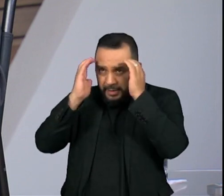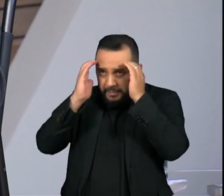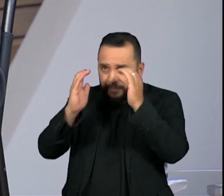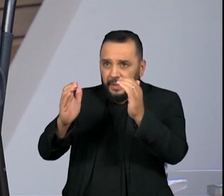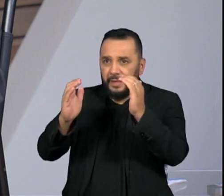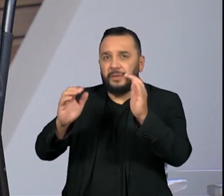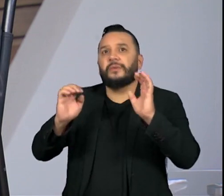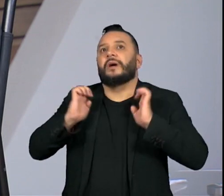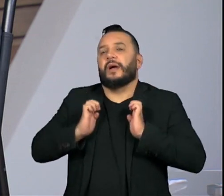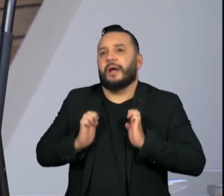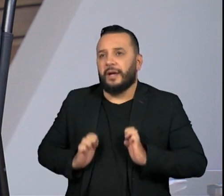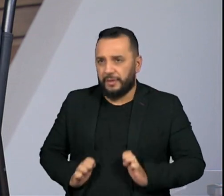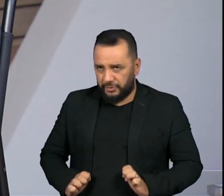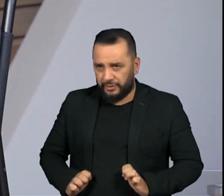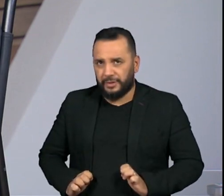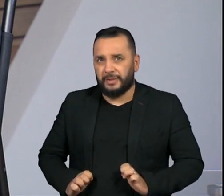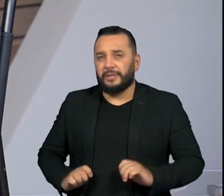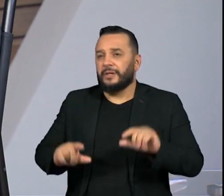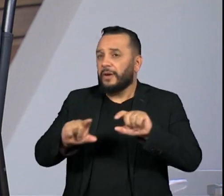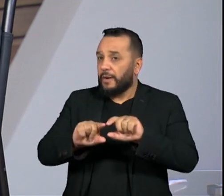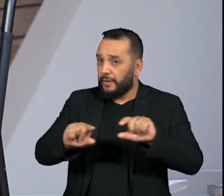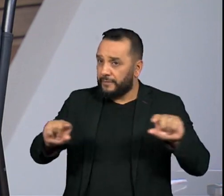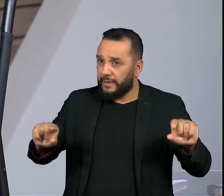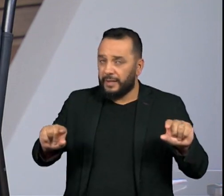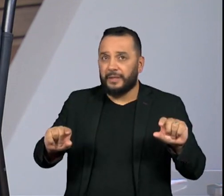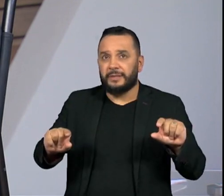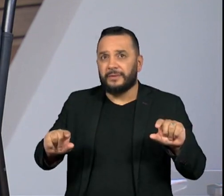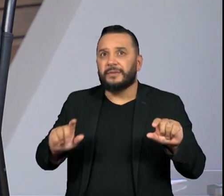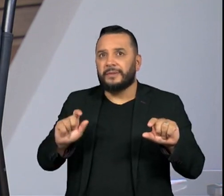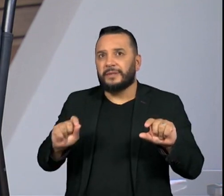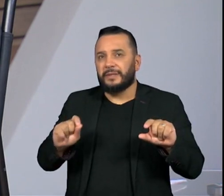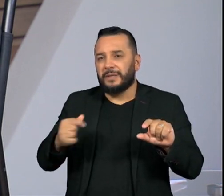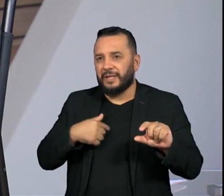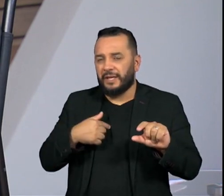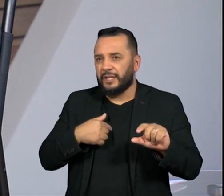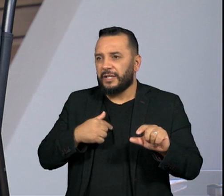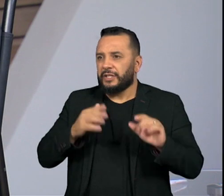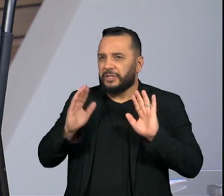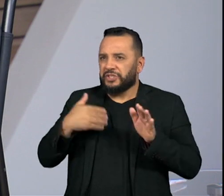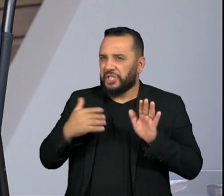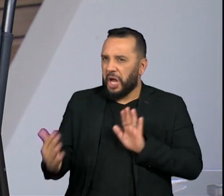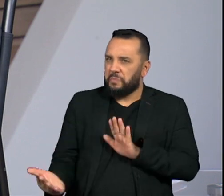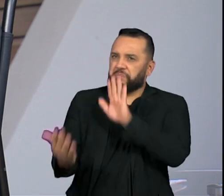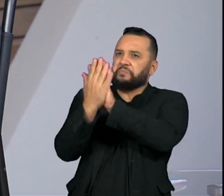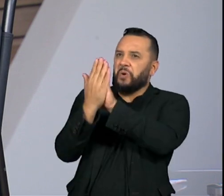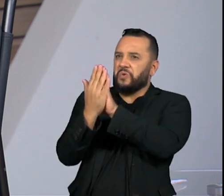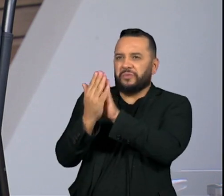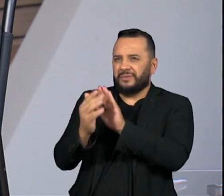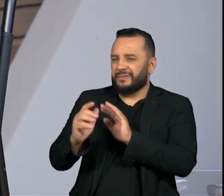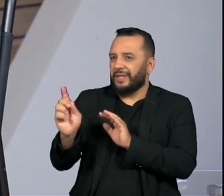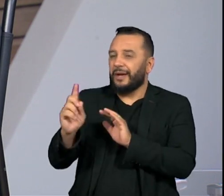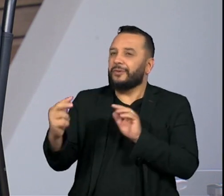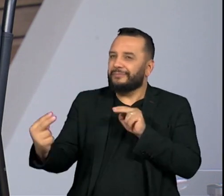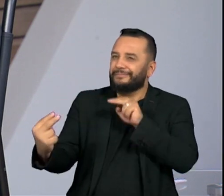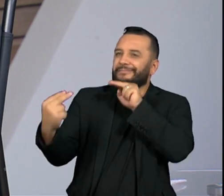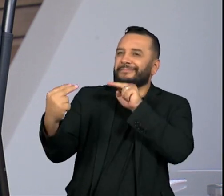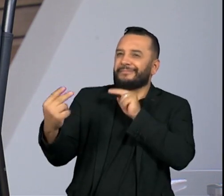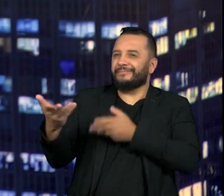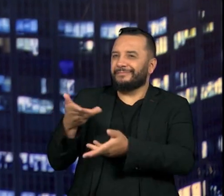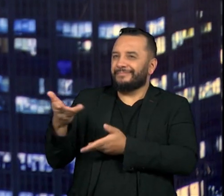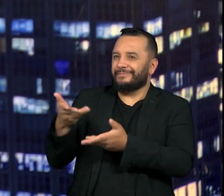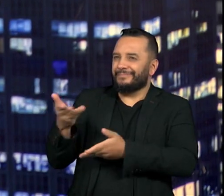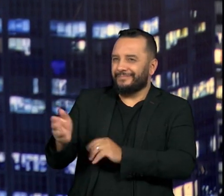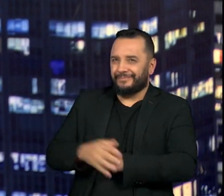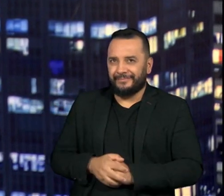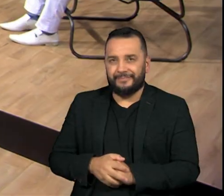de ética, e uma frase que eu sempre tenho repetido é menos olho por olho e mais olho no olho. Muito bem. Milene,